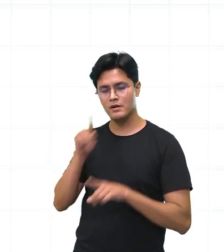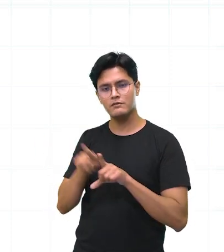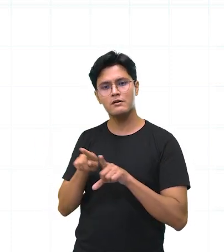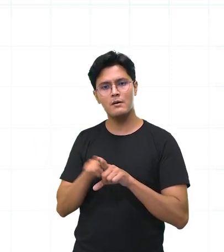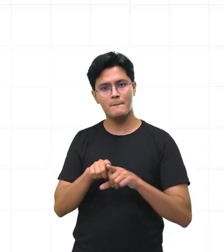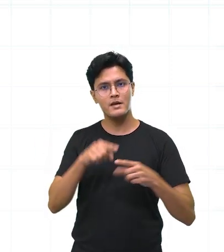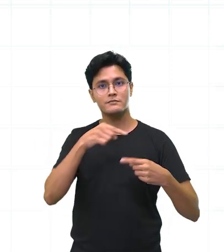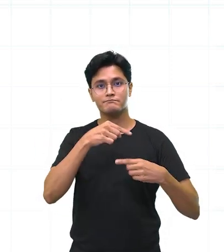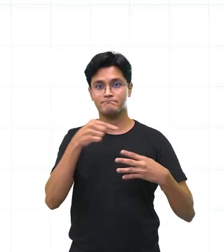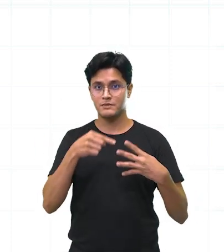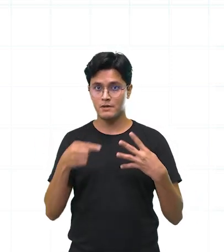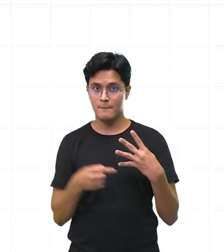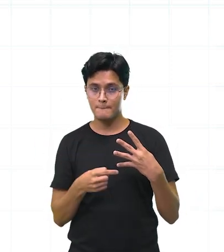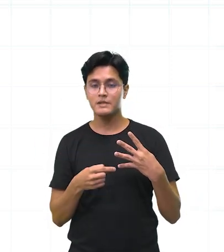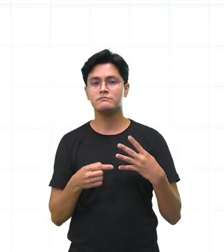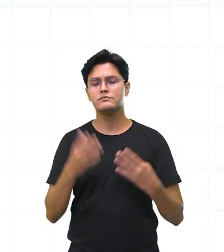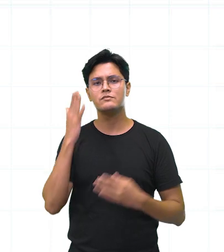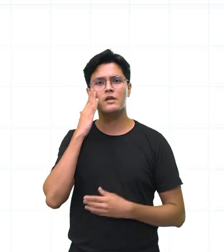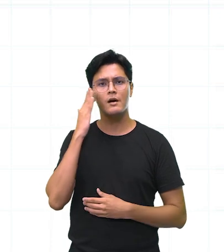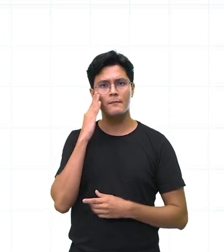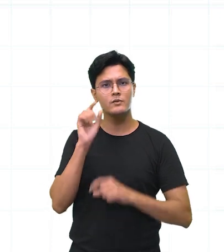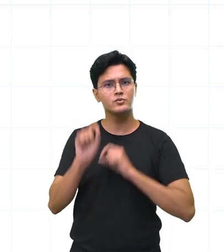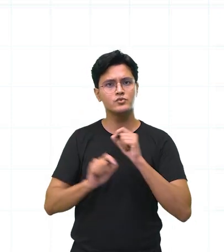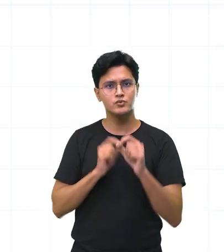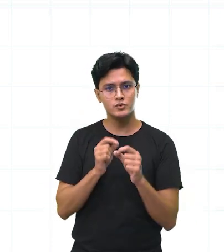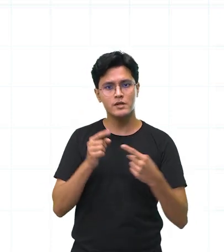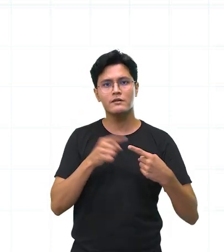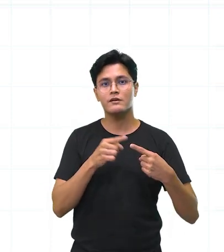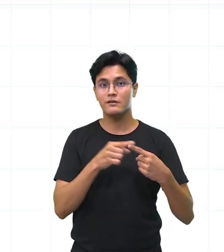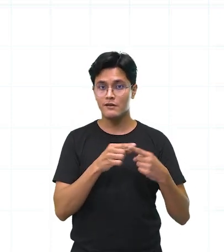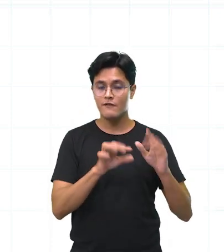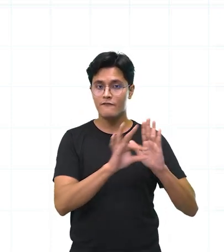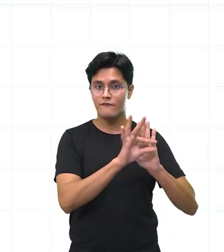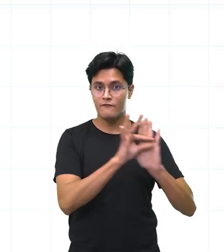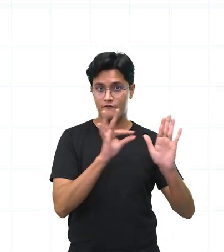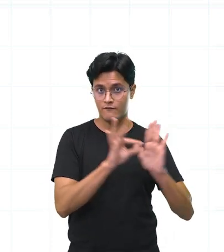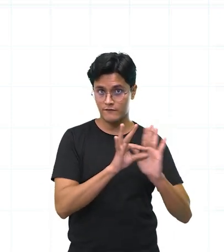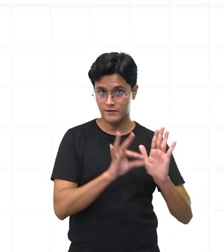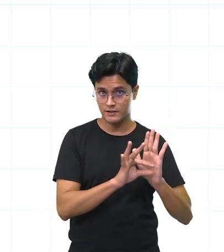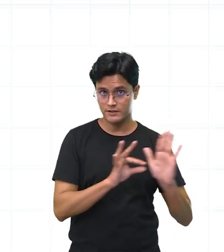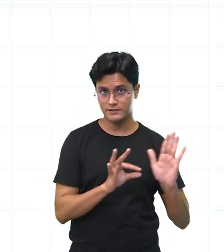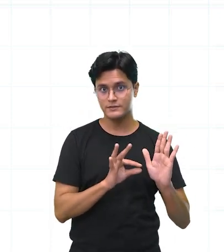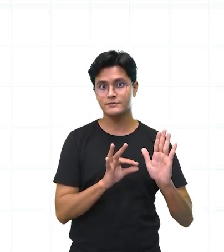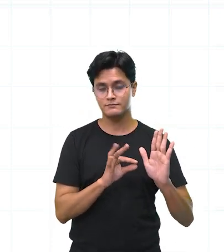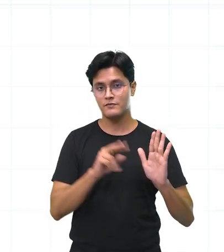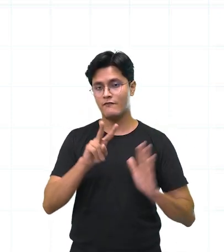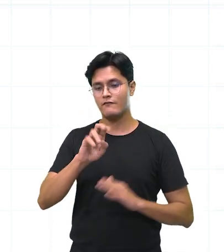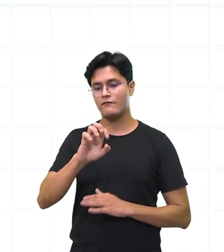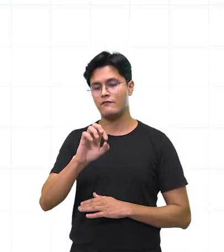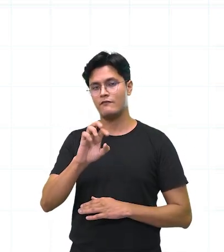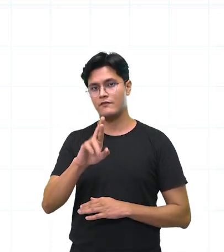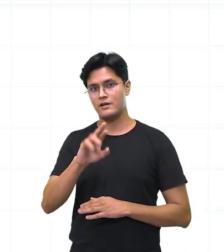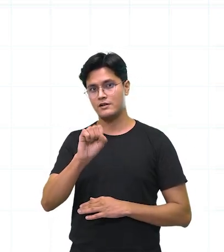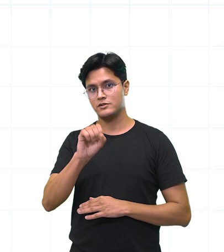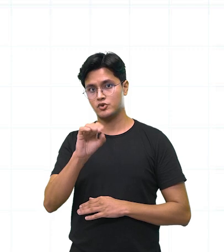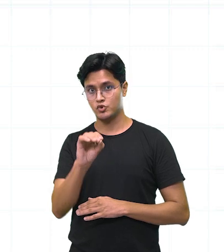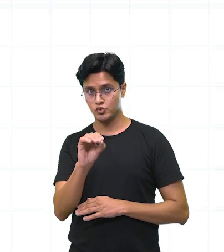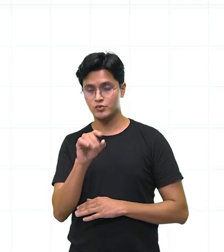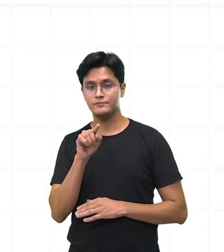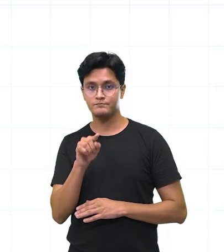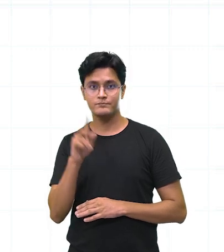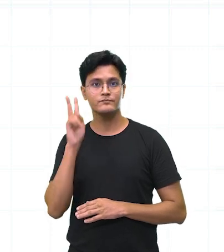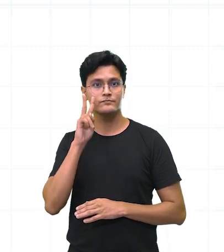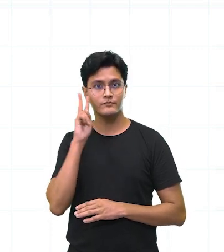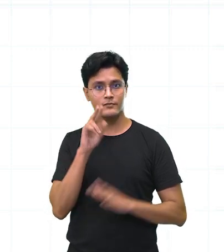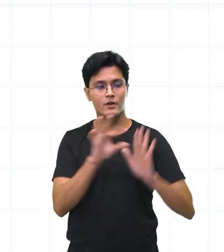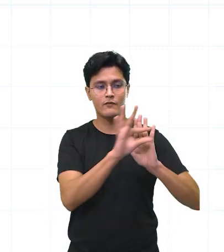também. Já sabemos que o poema ele é feito por versos. Lembrando que versos, quando a gente fala o verso no poema,